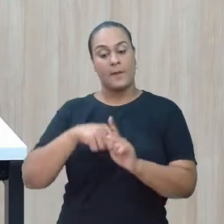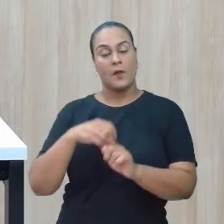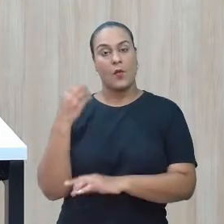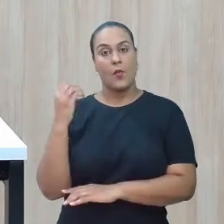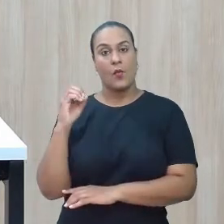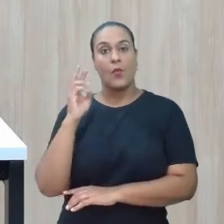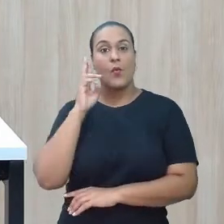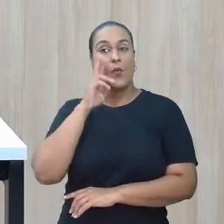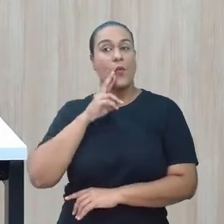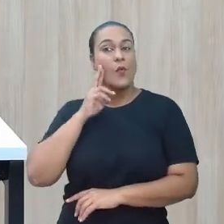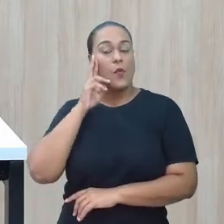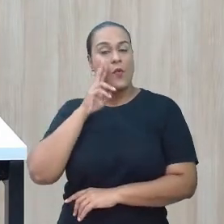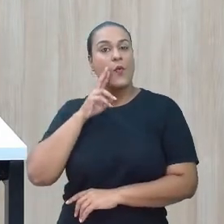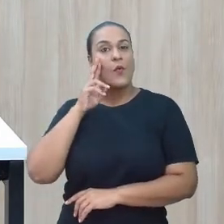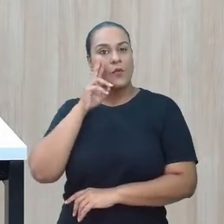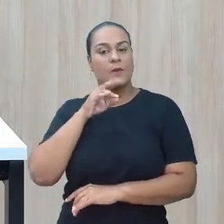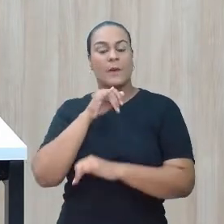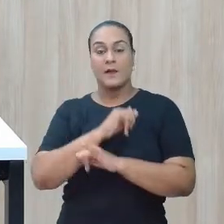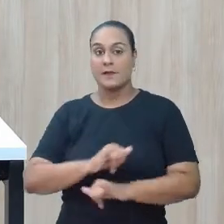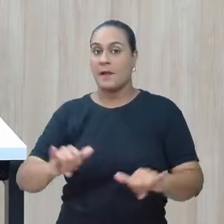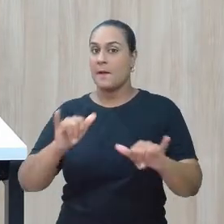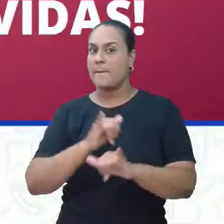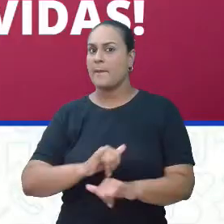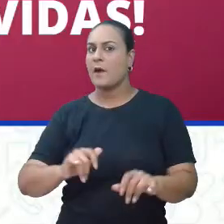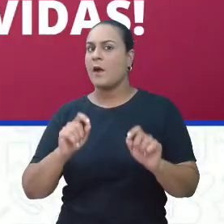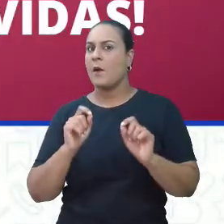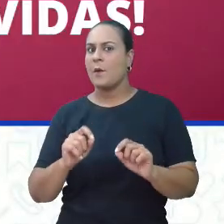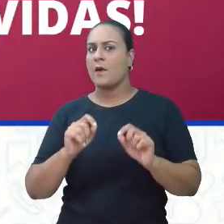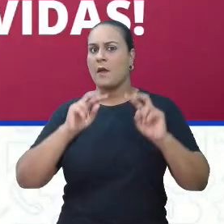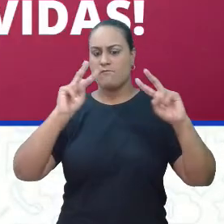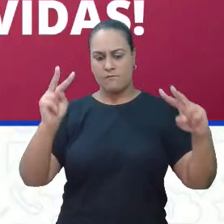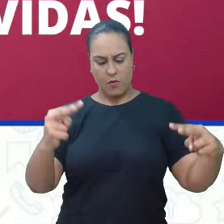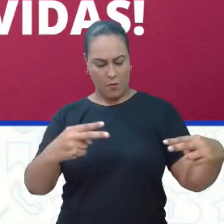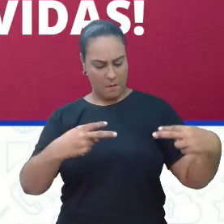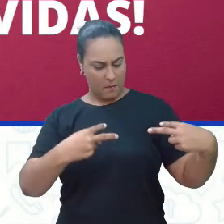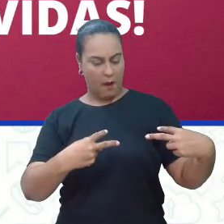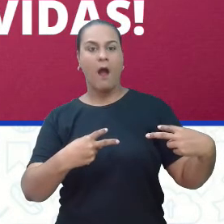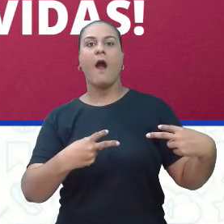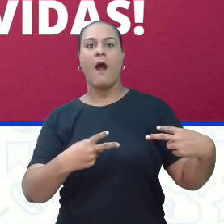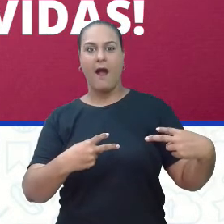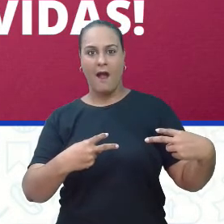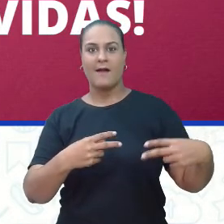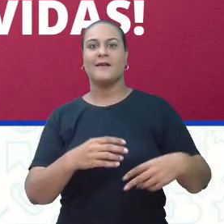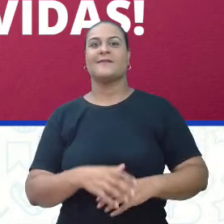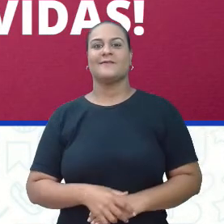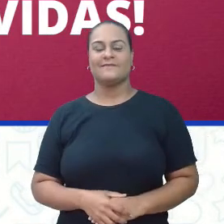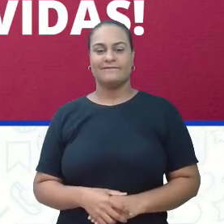aí estamos nessa campanha. Na campanha do autoexame, na campanha de buscar